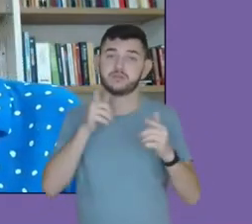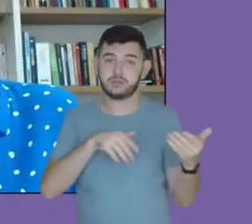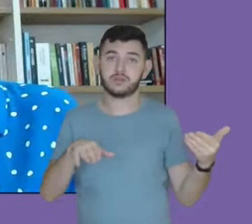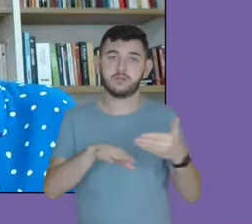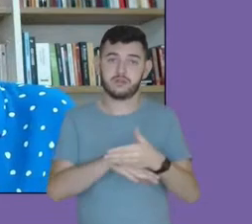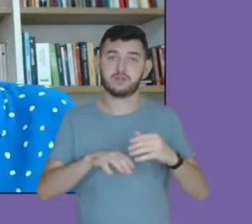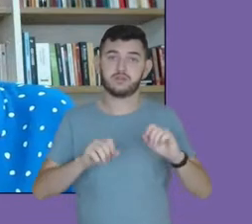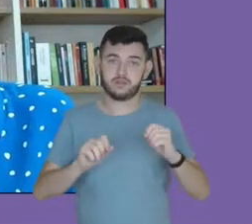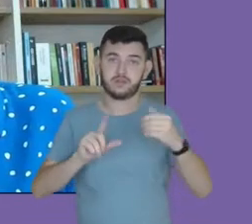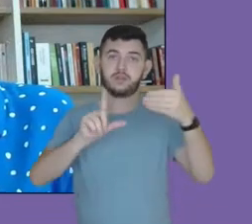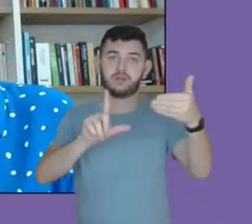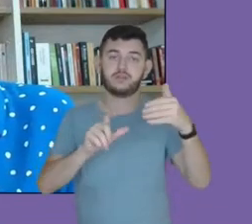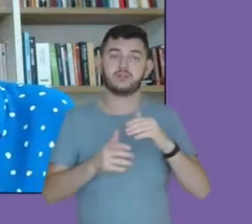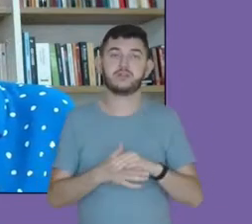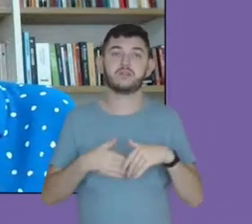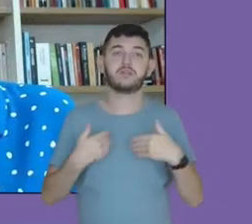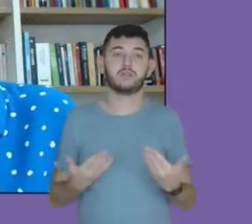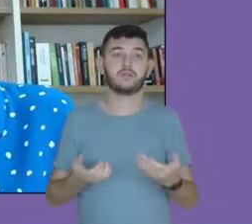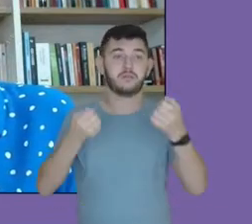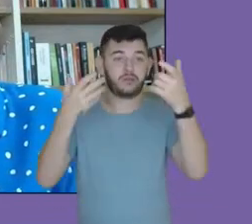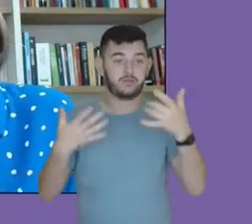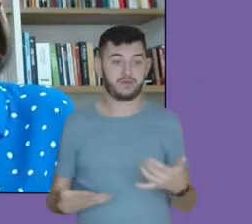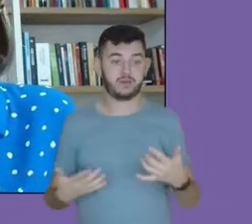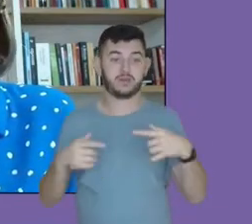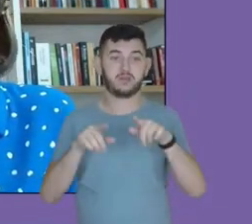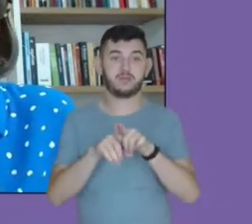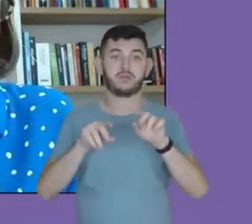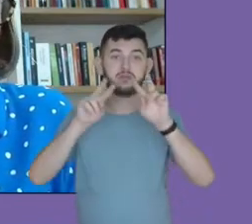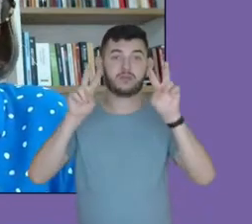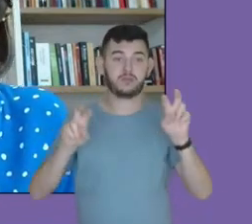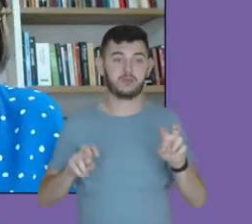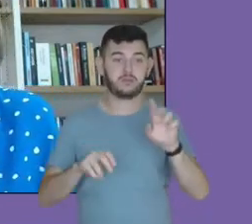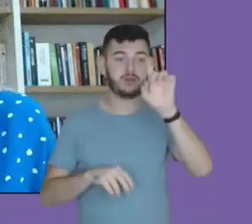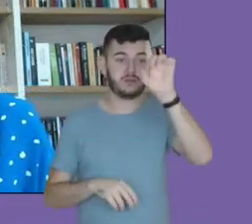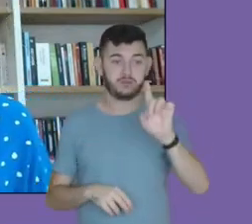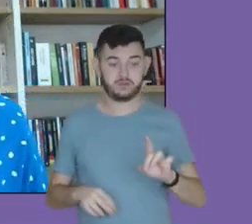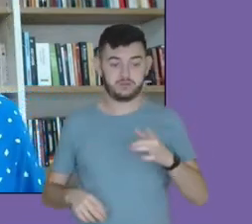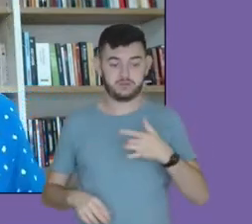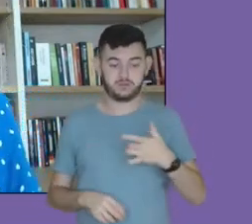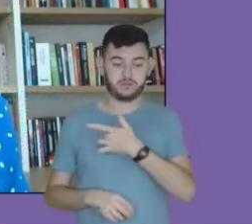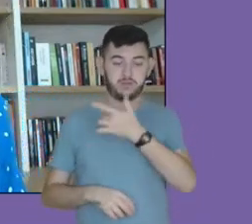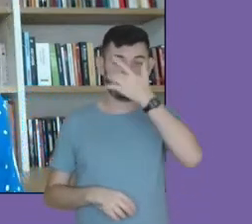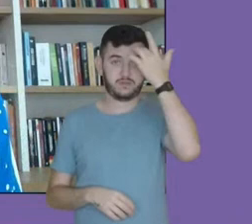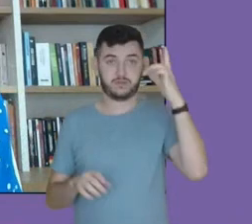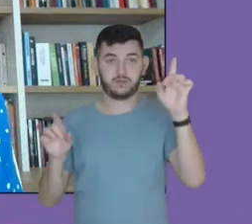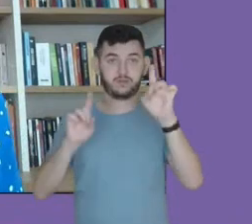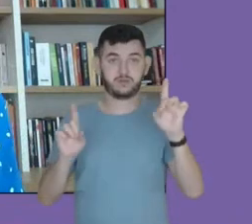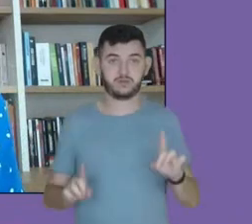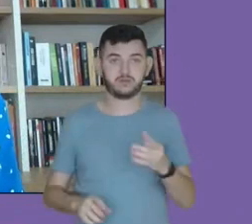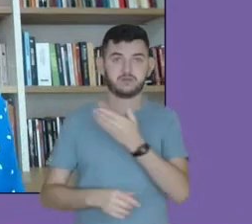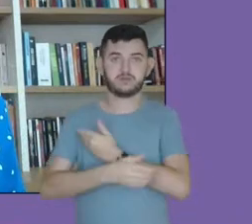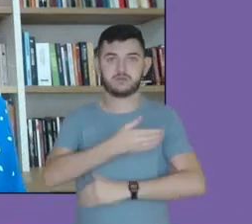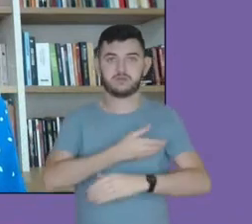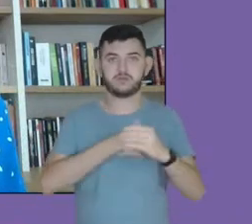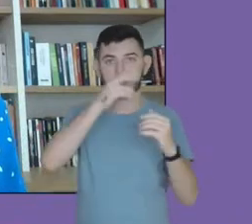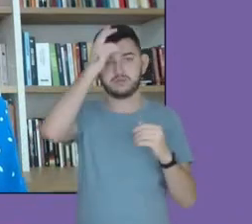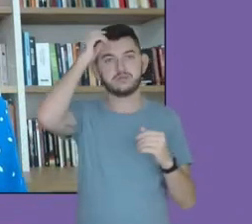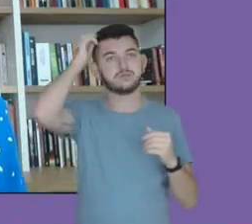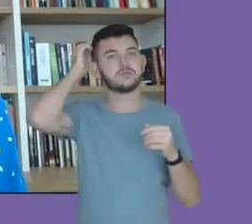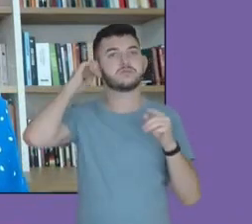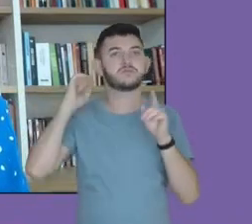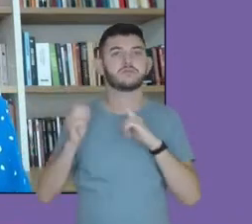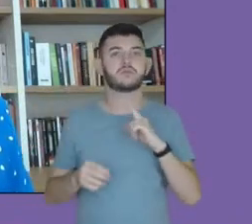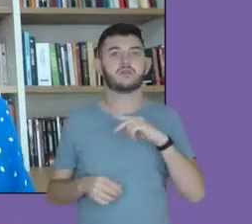Nós temos também, para falar de direito à saúde e a questão das pessoas com deficiência, a Naira